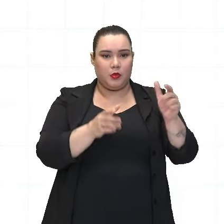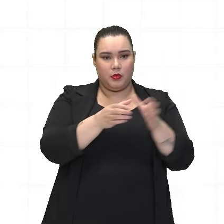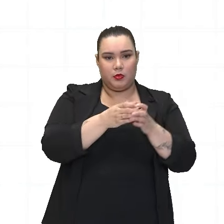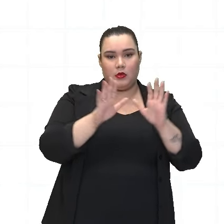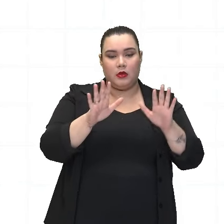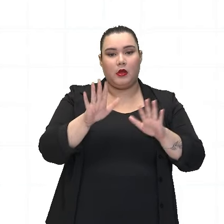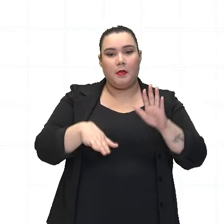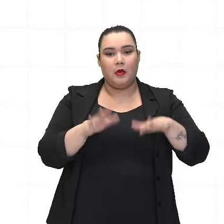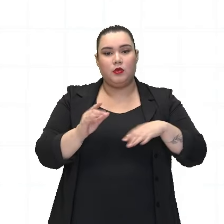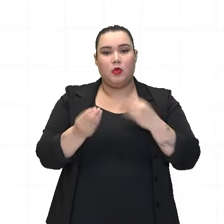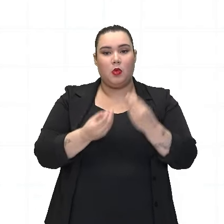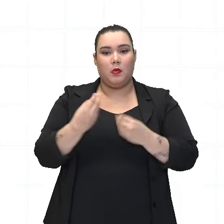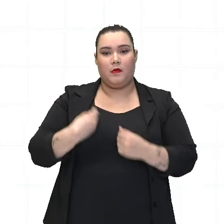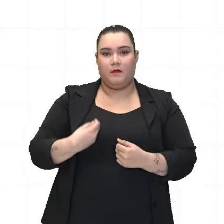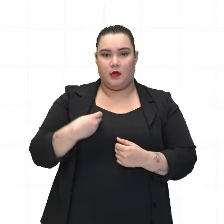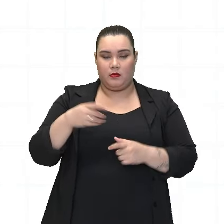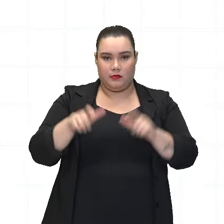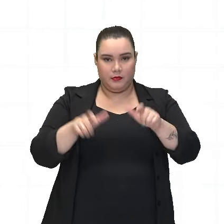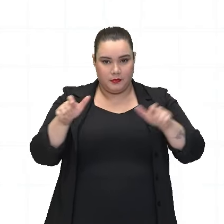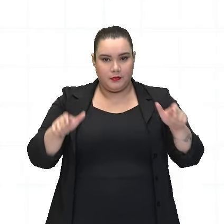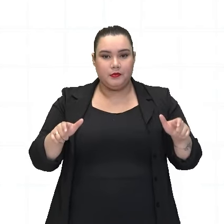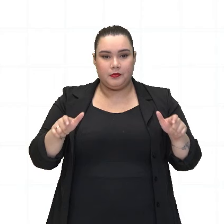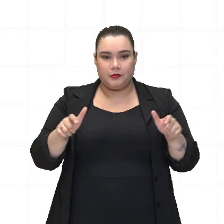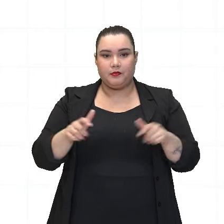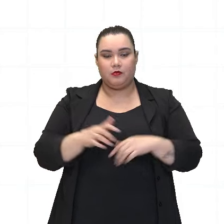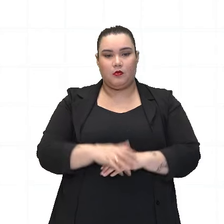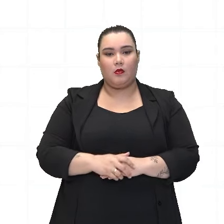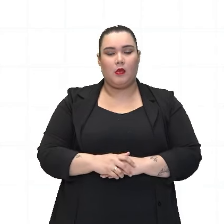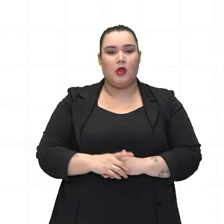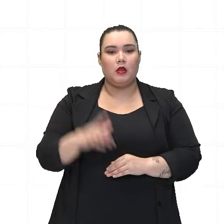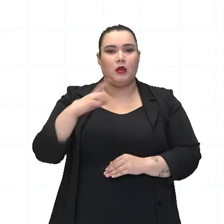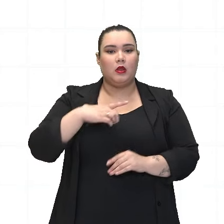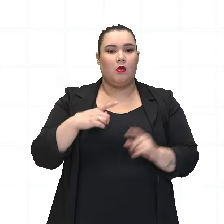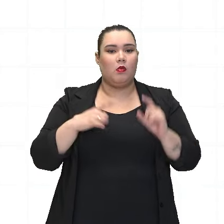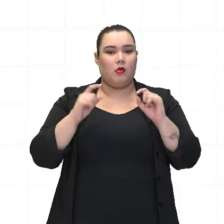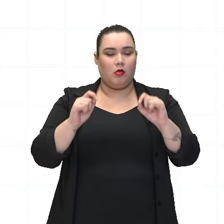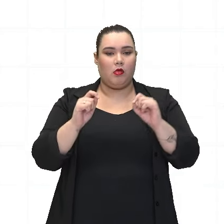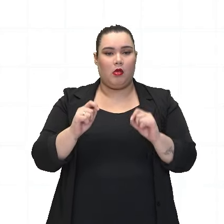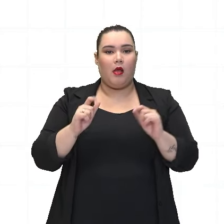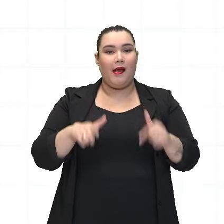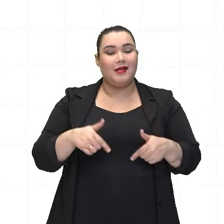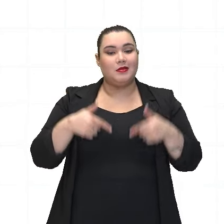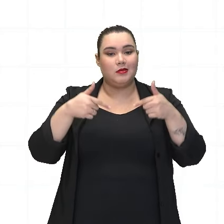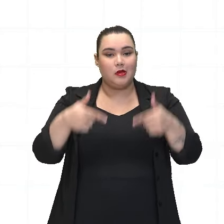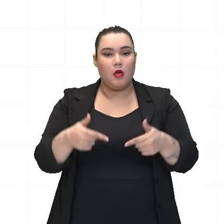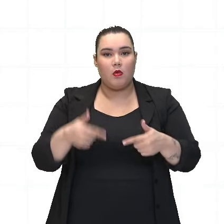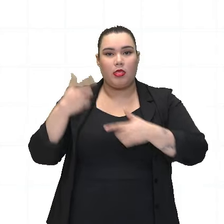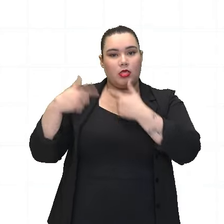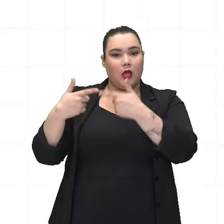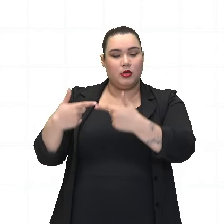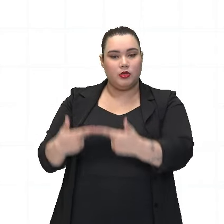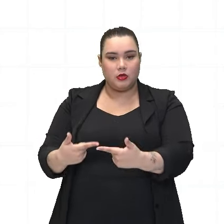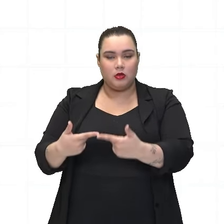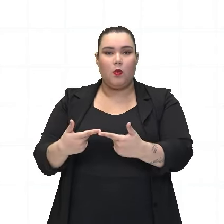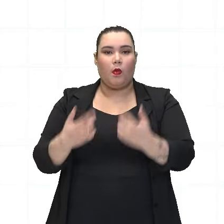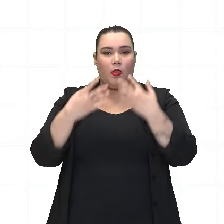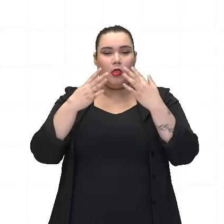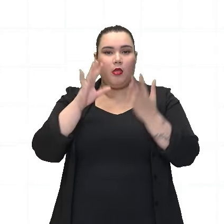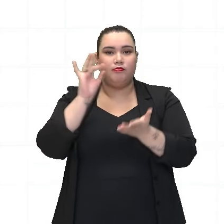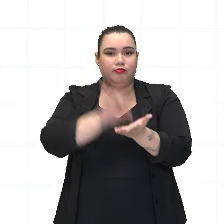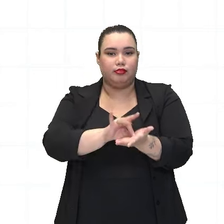com as condições em que vivem. Baseia-se em hábitos e tradições